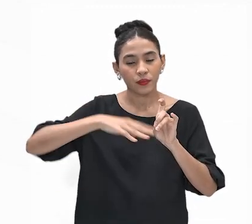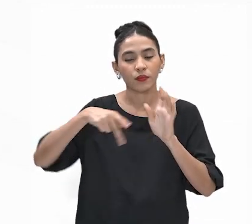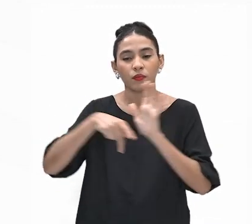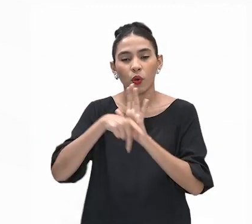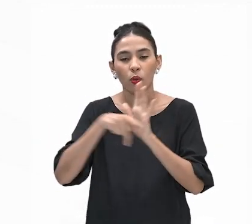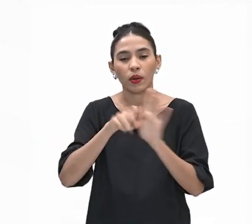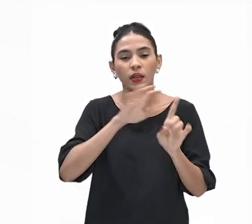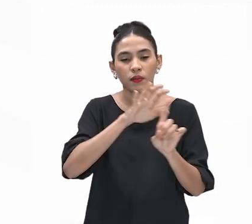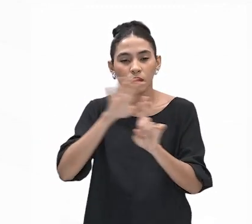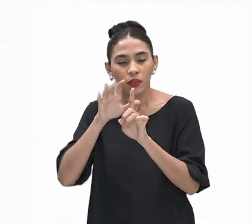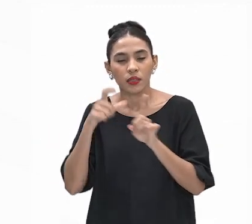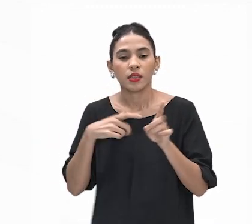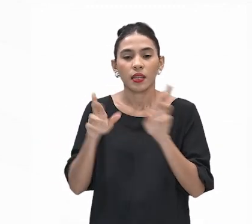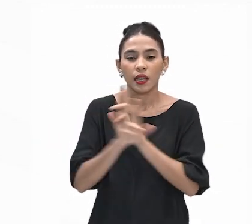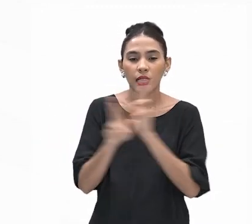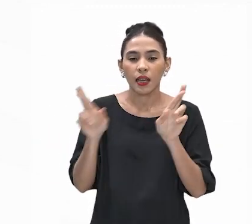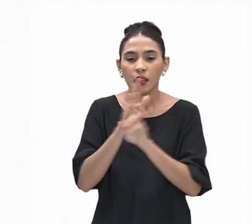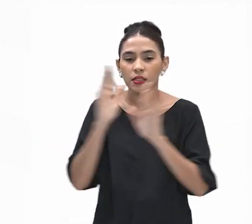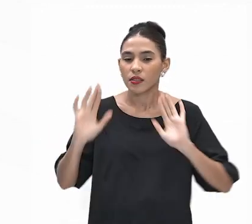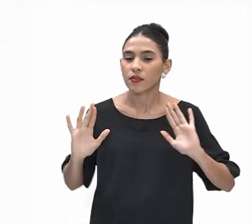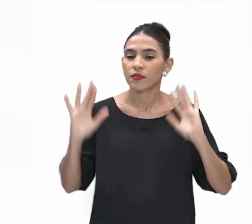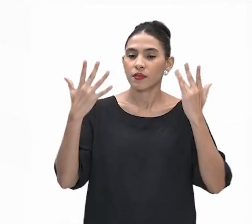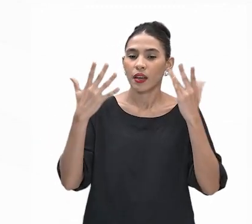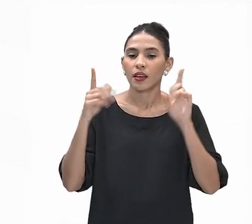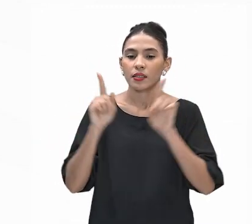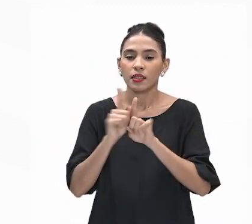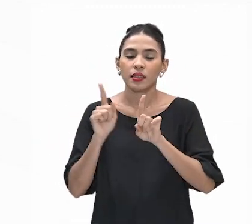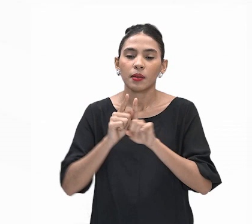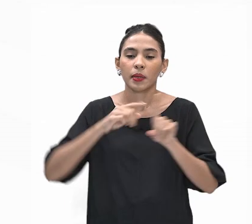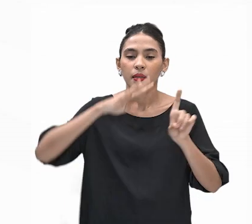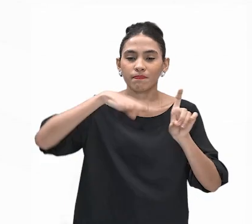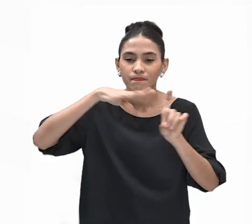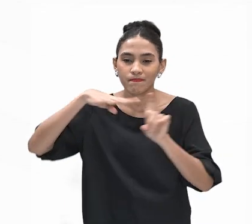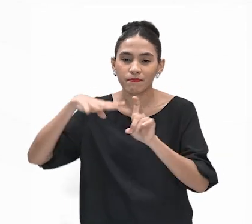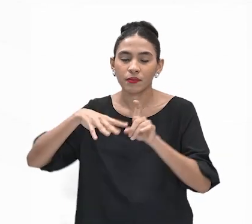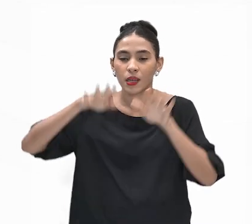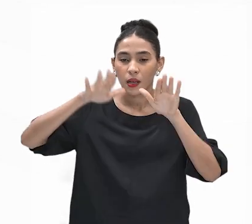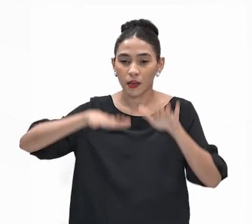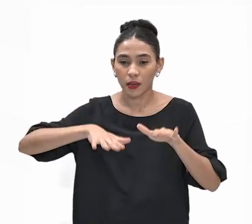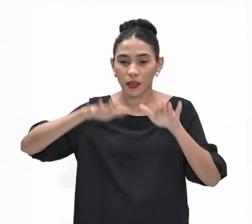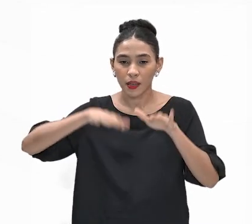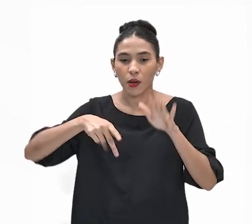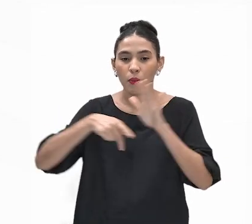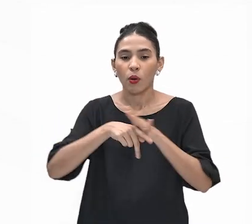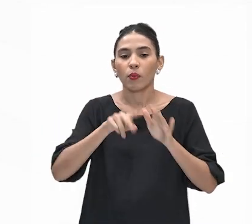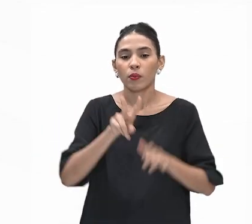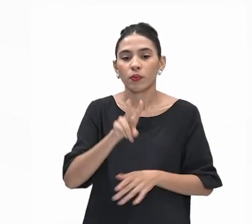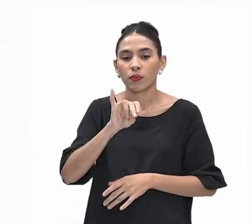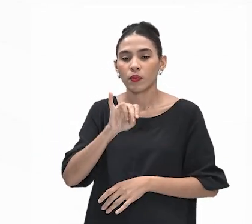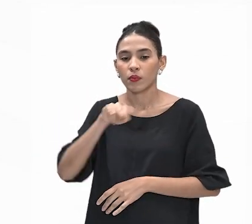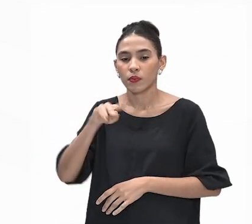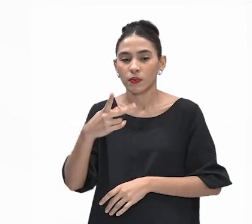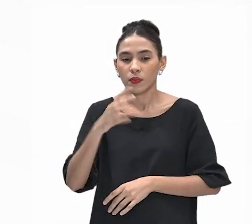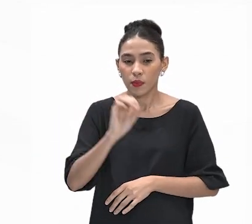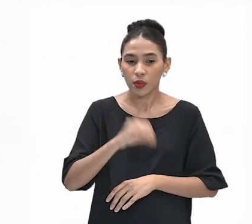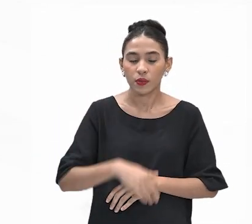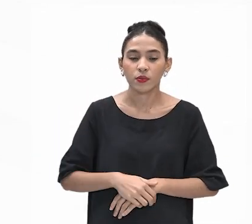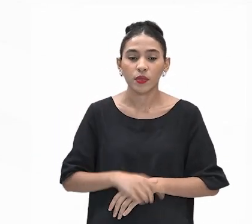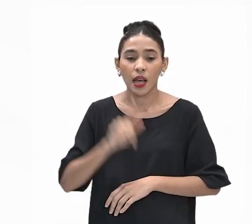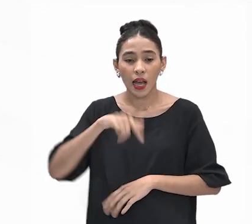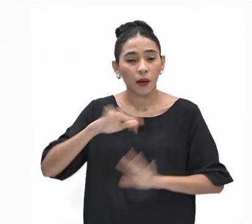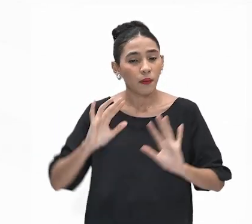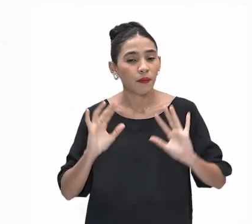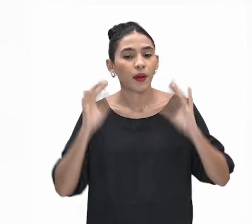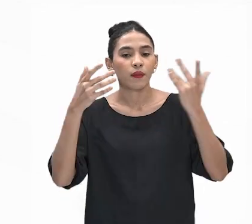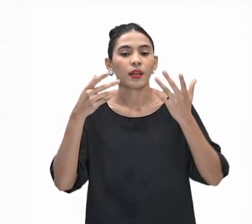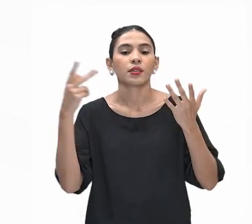grega relacionada às festas e fertilidade, né, do vinho e vinho. Então, era uma comemoração